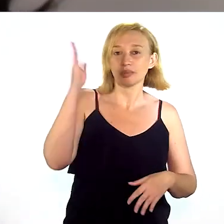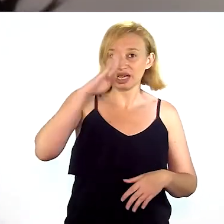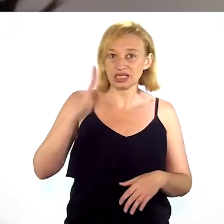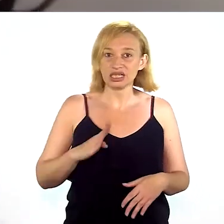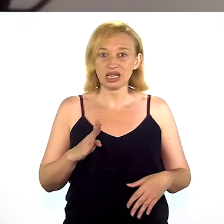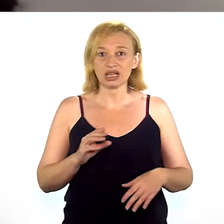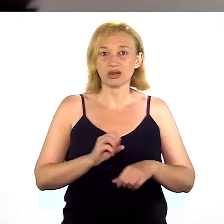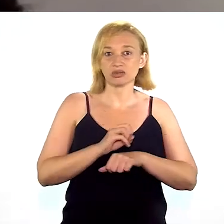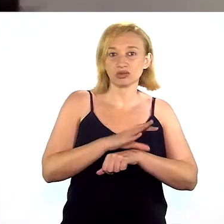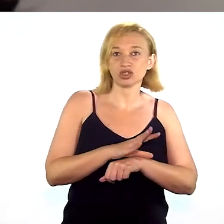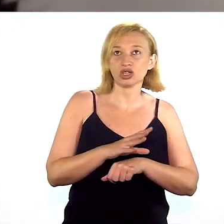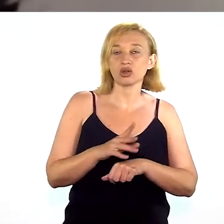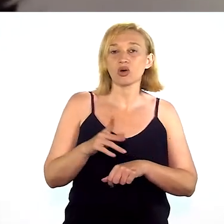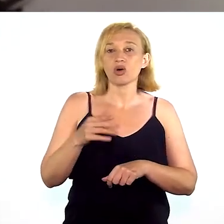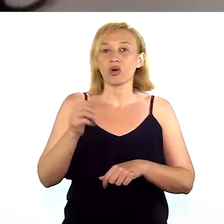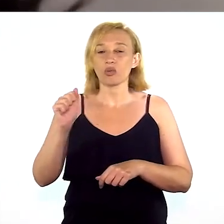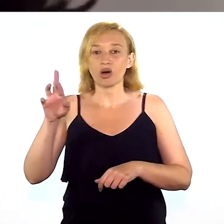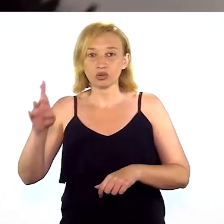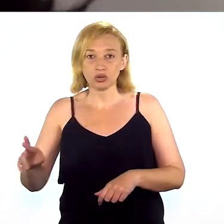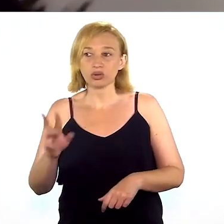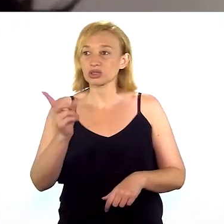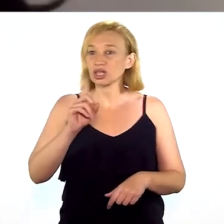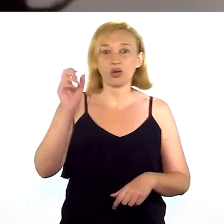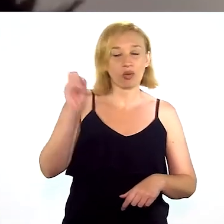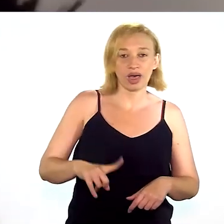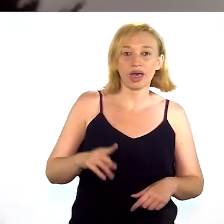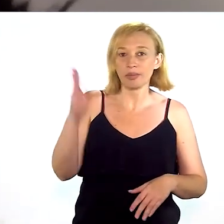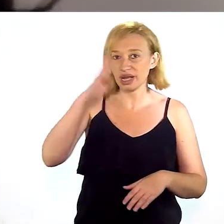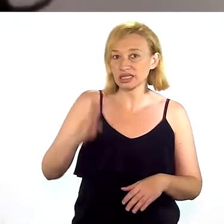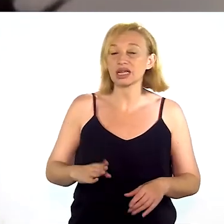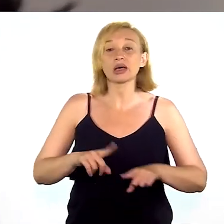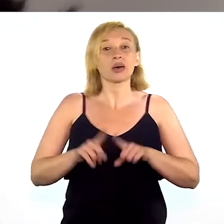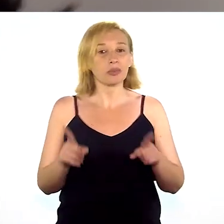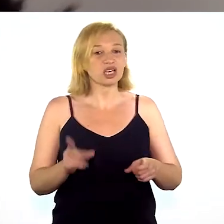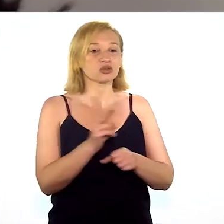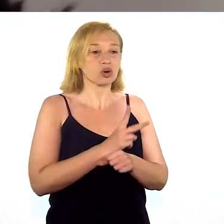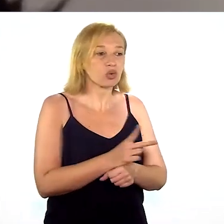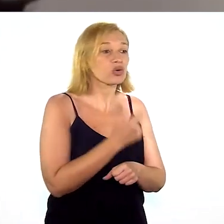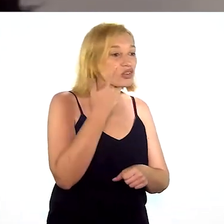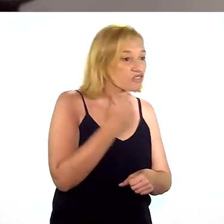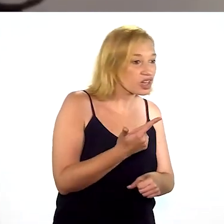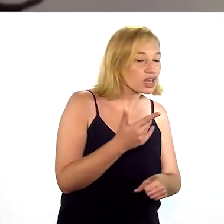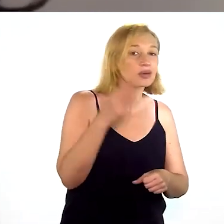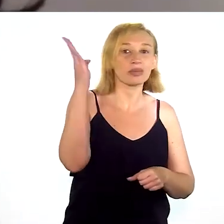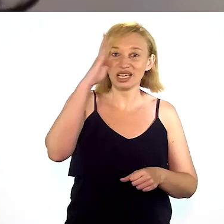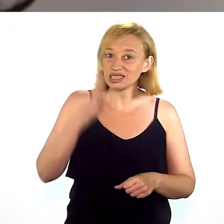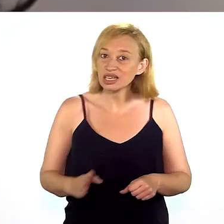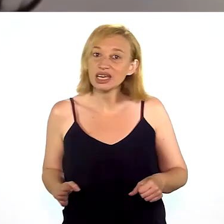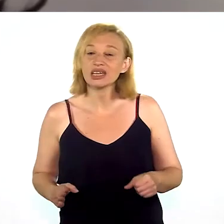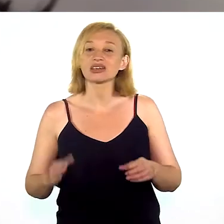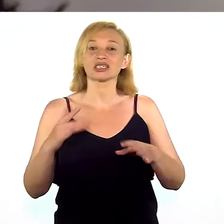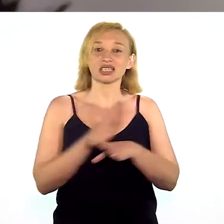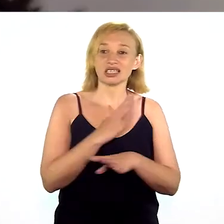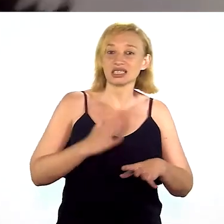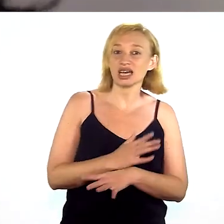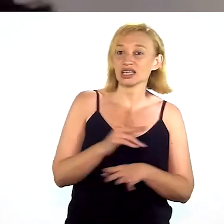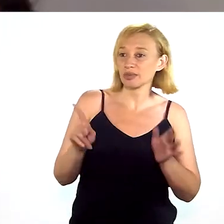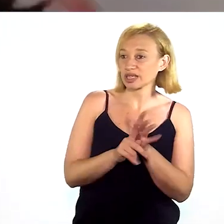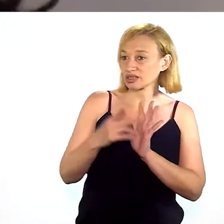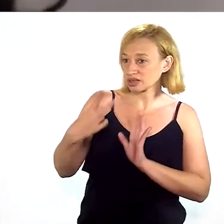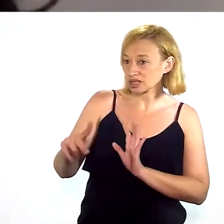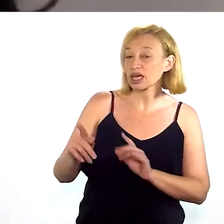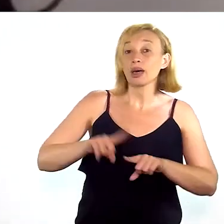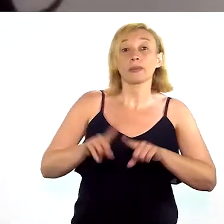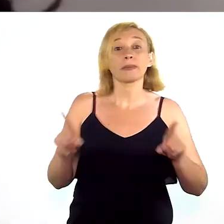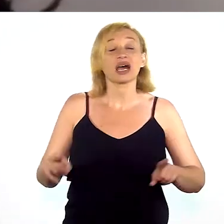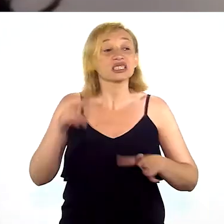contemporâneos. Sobretudo os brasileiros, eu estou indicando um autor que não é brasileiro, ele queria muito ser, mas ele não é. Leiam os autores contemporâneos aqui, brasileiros,